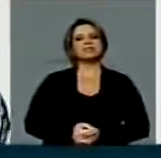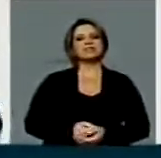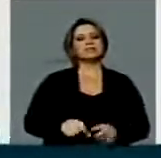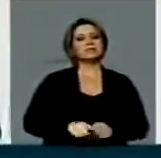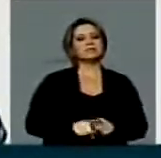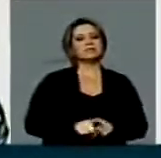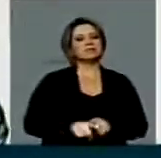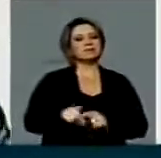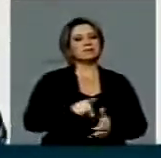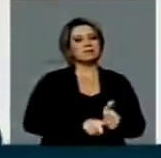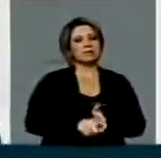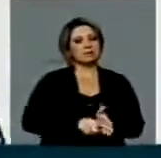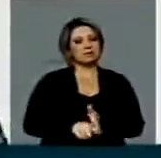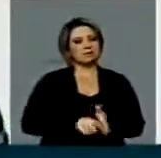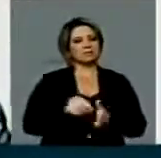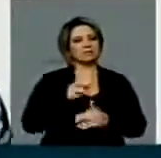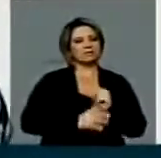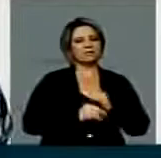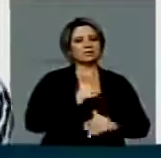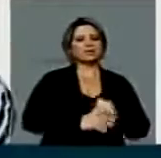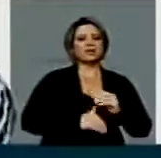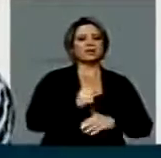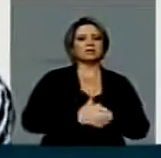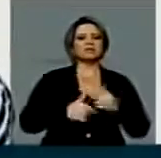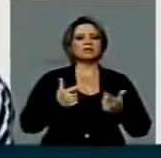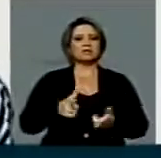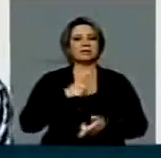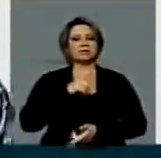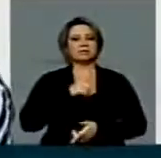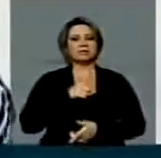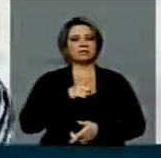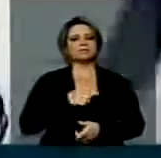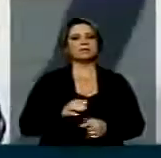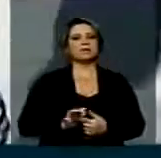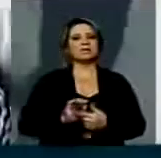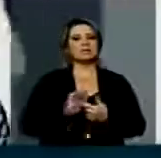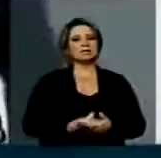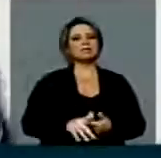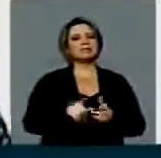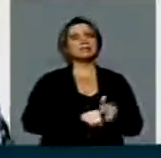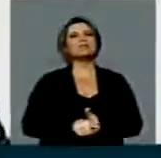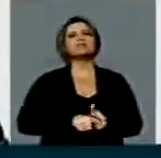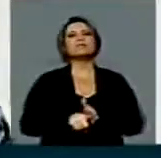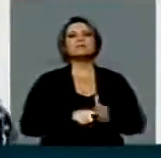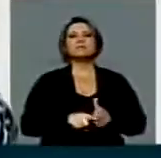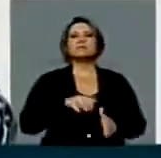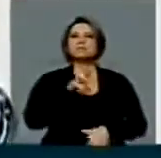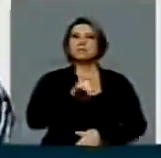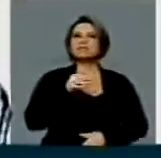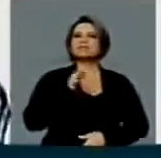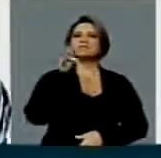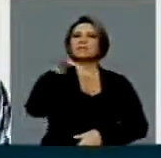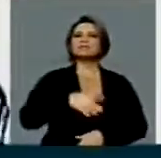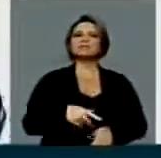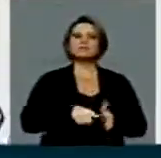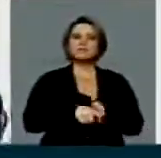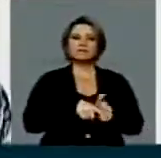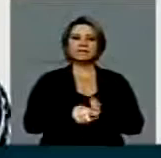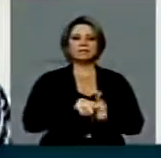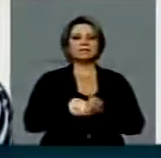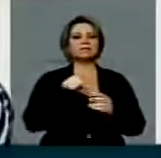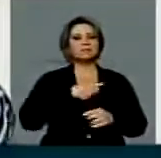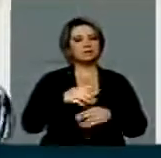de que a pesquisa é sua atividade fim. Logo, eles têm que ser vistos como cientistas futuros deste país, que